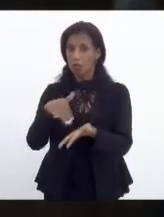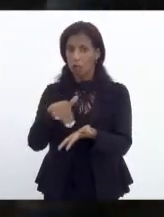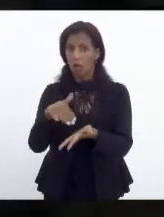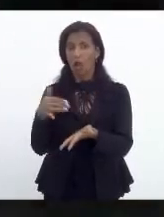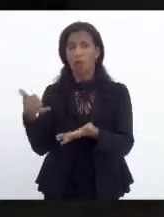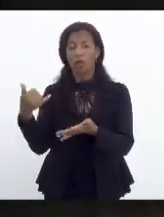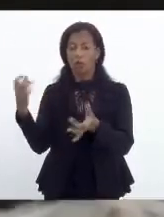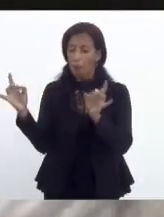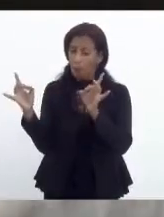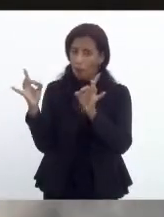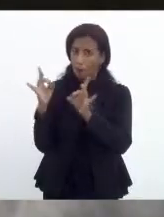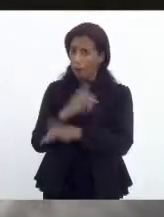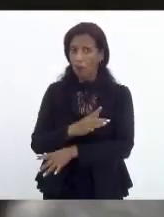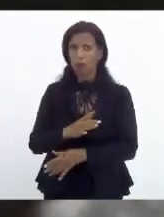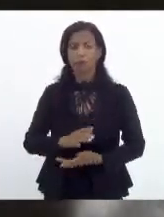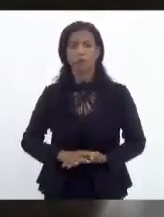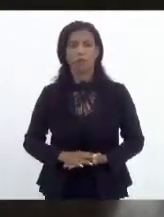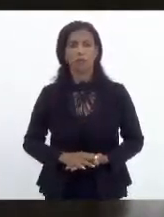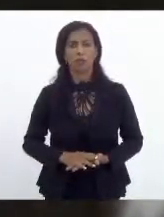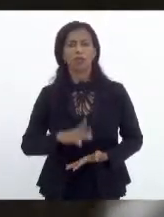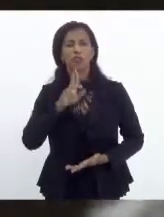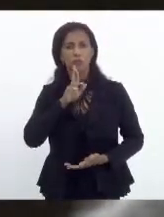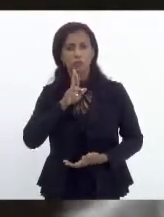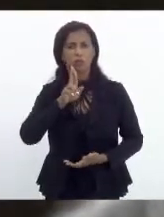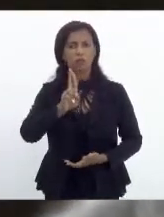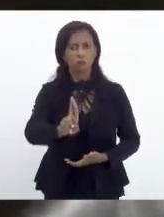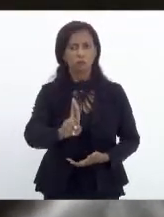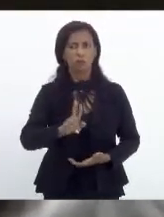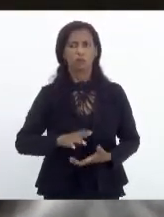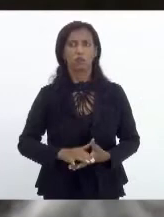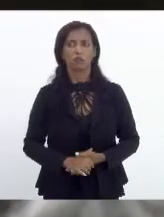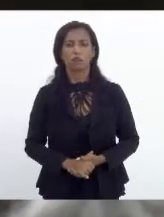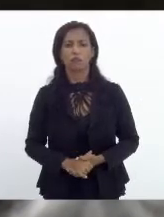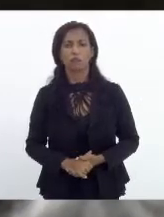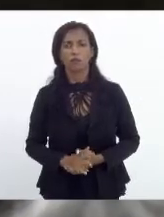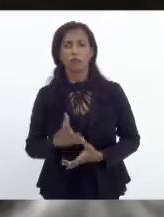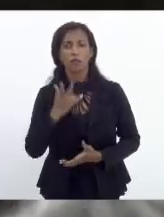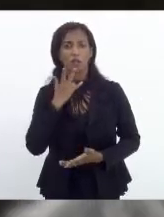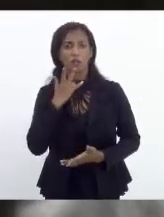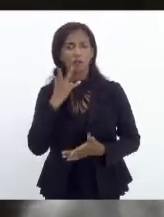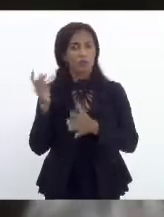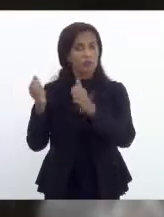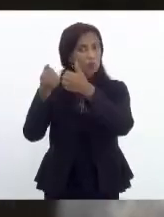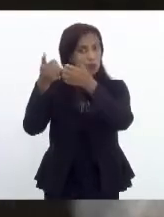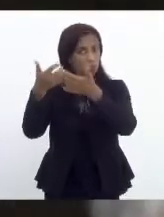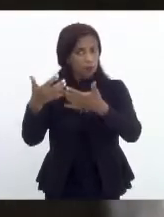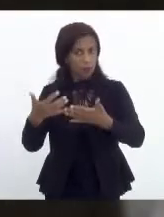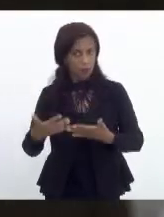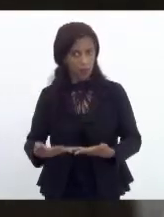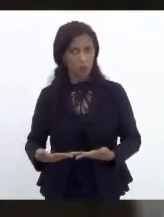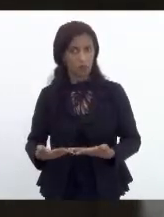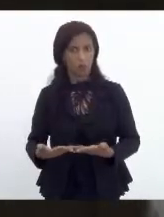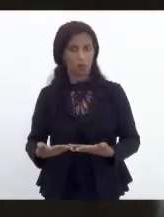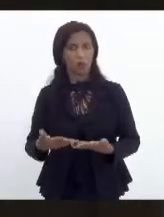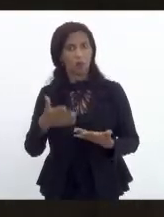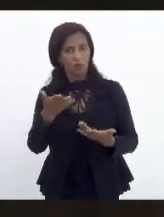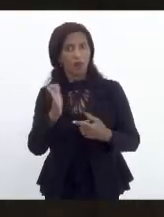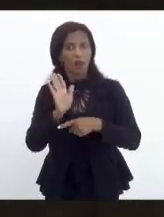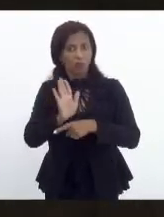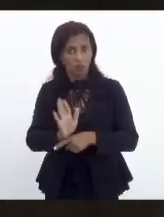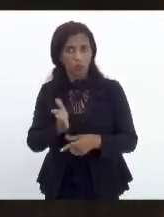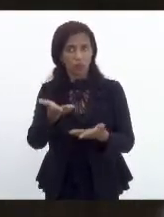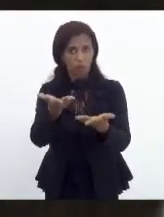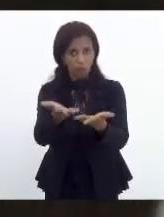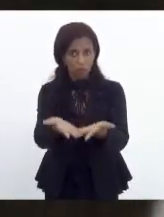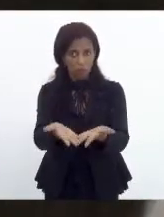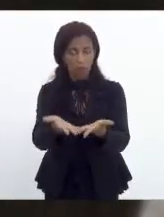que prontamente respondeu e fez uma breve explicação, mas se colocou à disposição para atender a Vossa